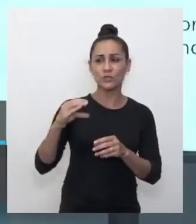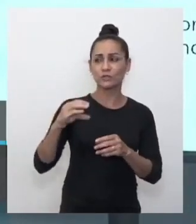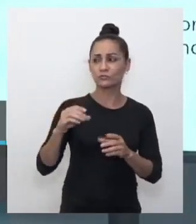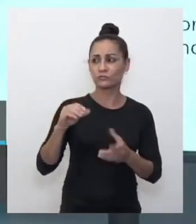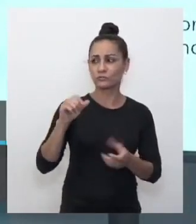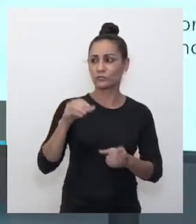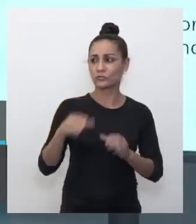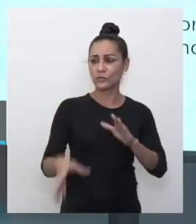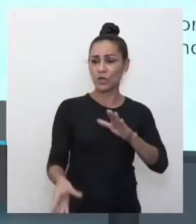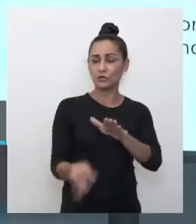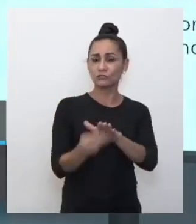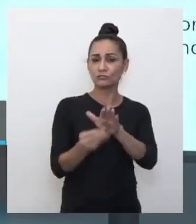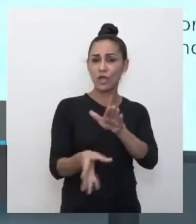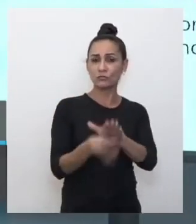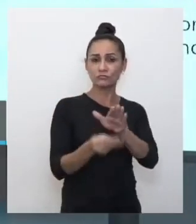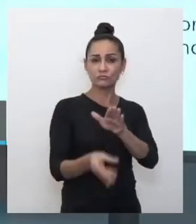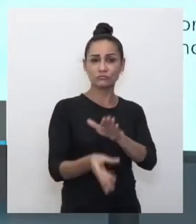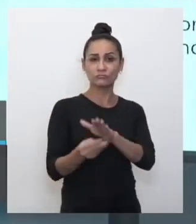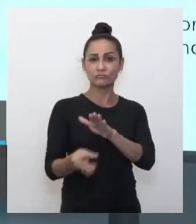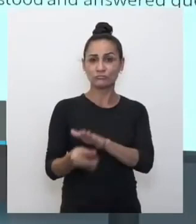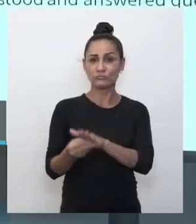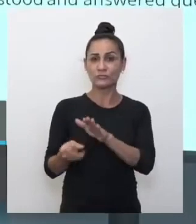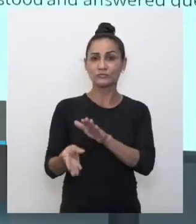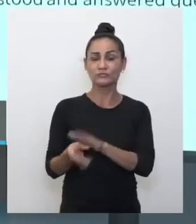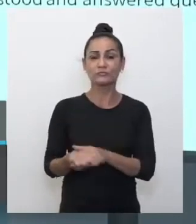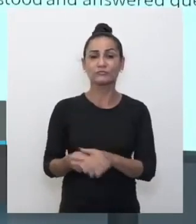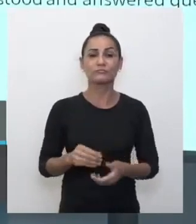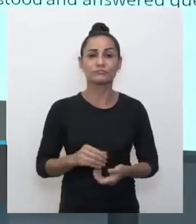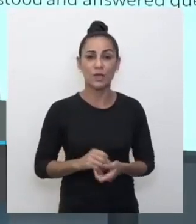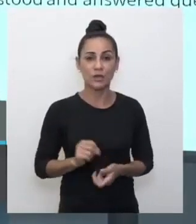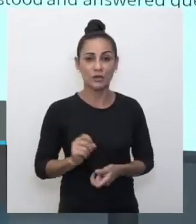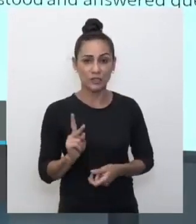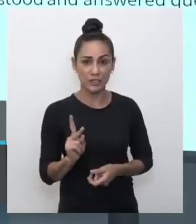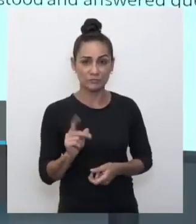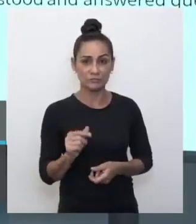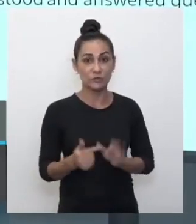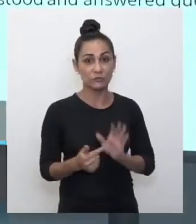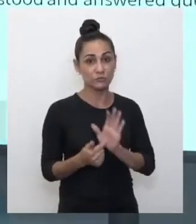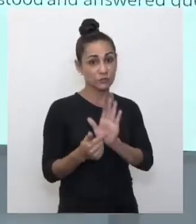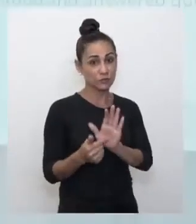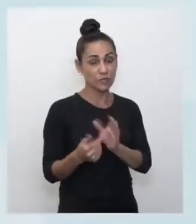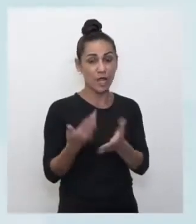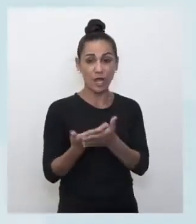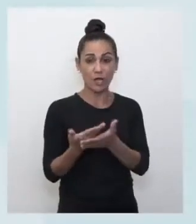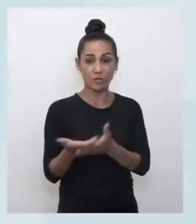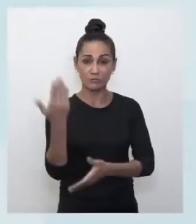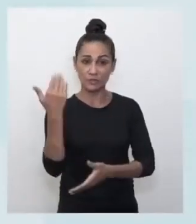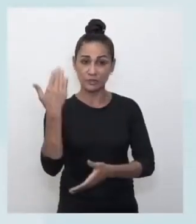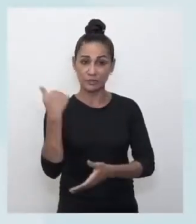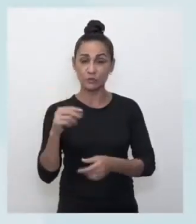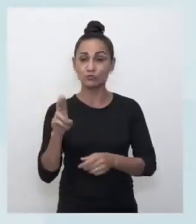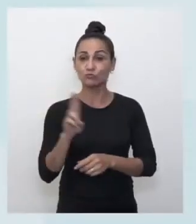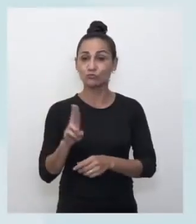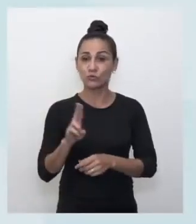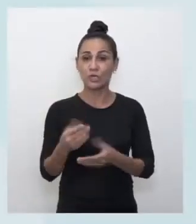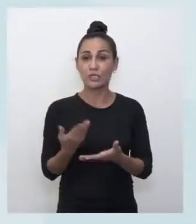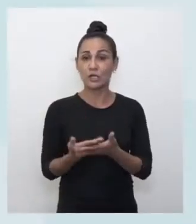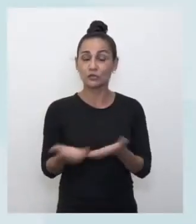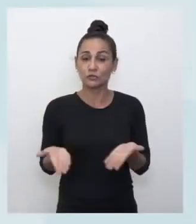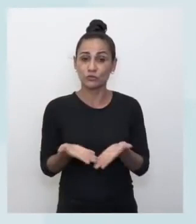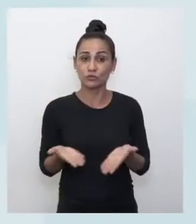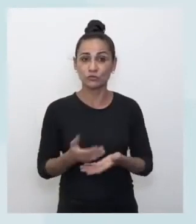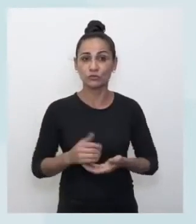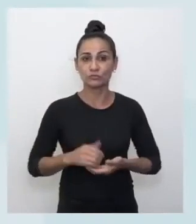aí direitinho, sincronizado com a gente, ok? Bom, vamos ver aqui o que a gente viu na aula passada para poder usar na aula de hoje. Last class,